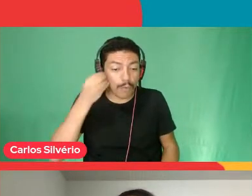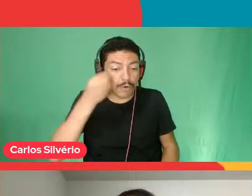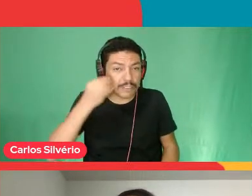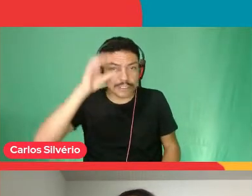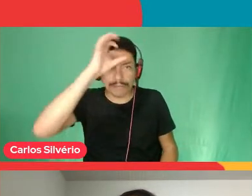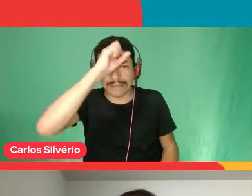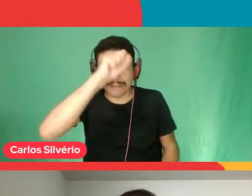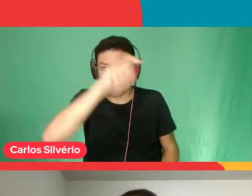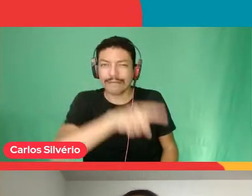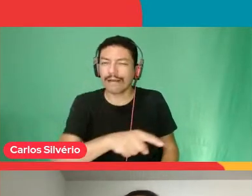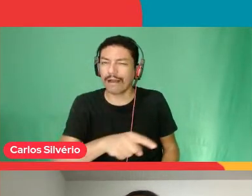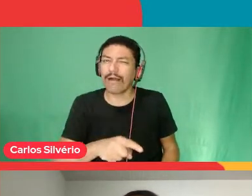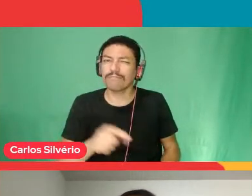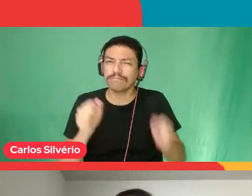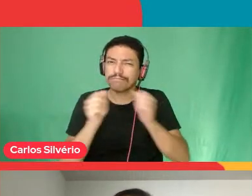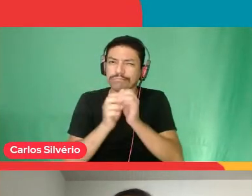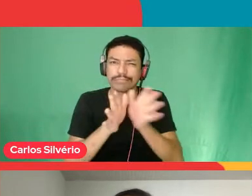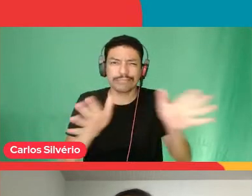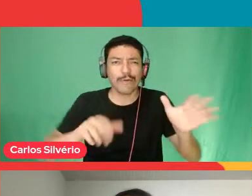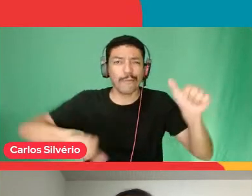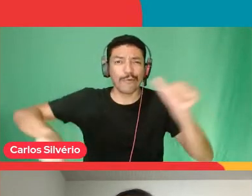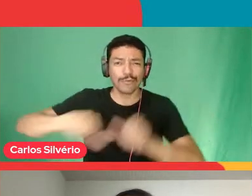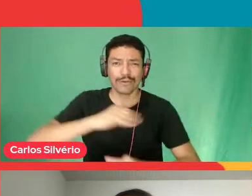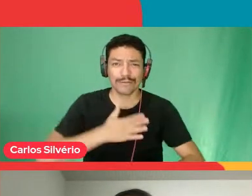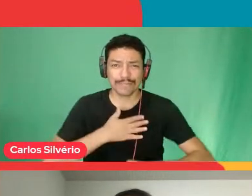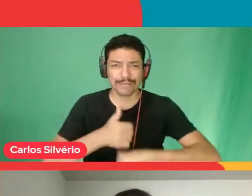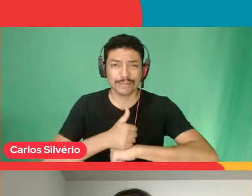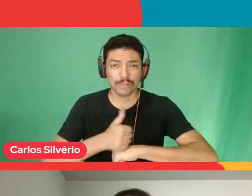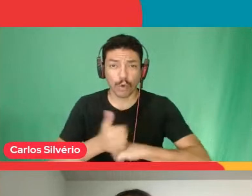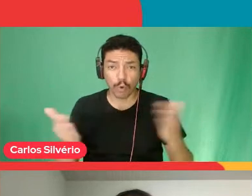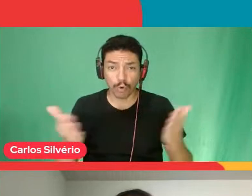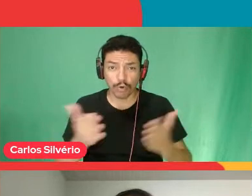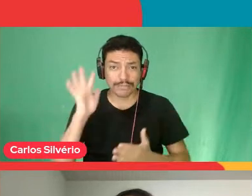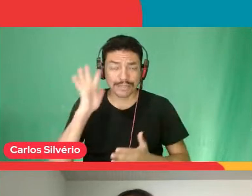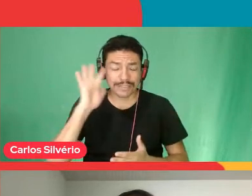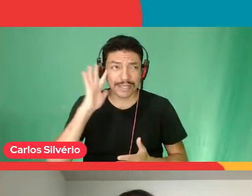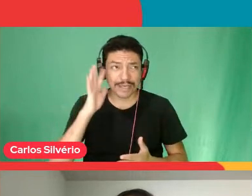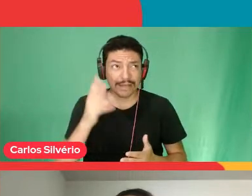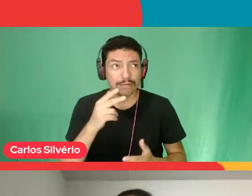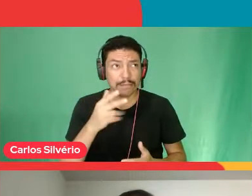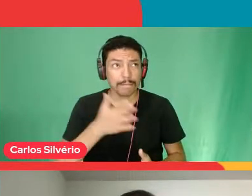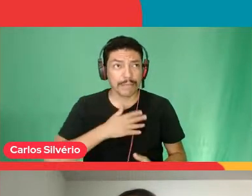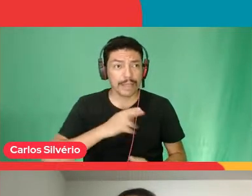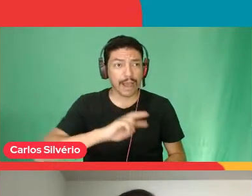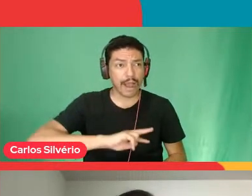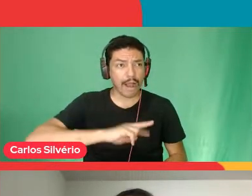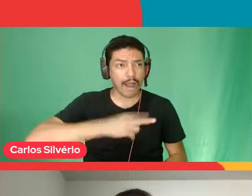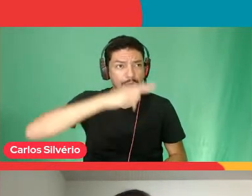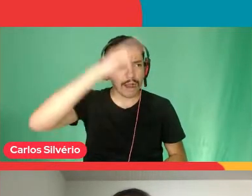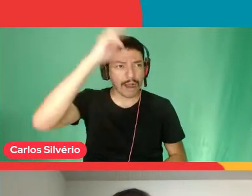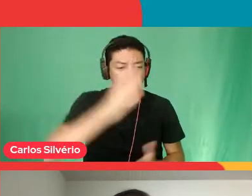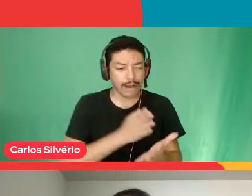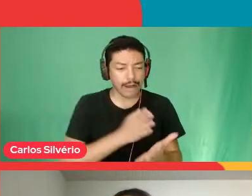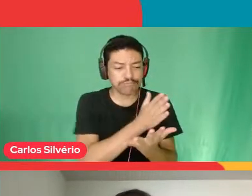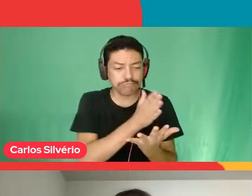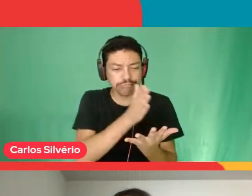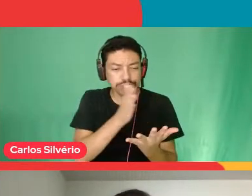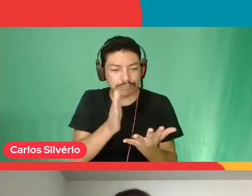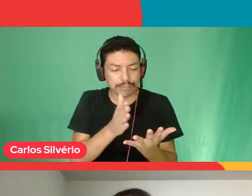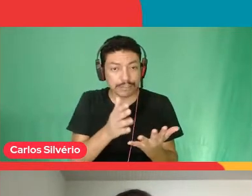todo o meu repertório profissional e de hoje poder pensar e construir uma carreira, né, pós os 30